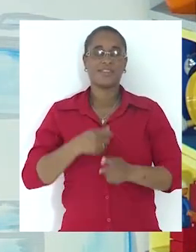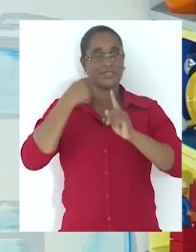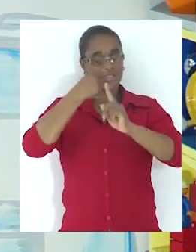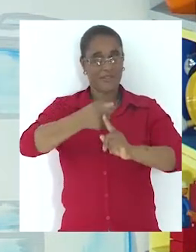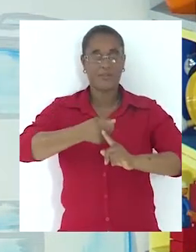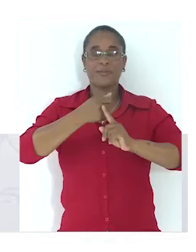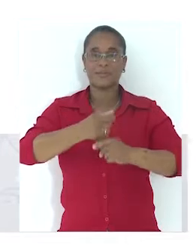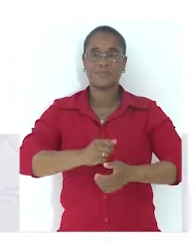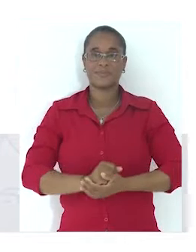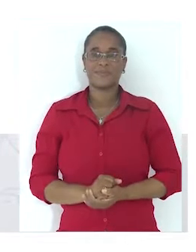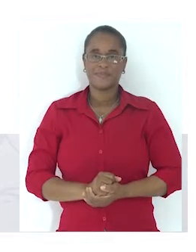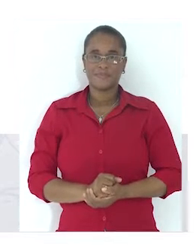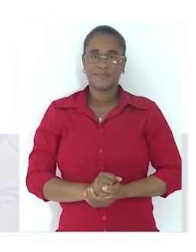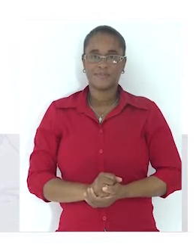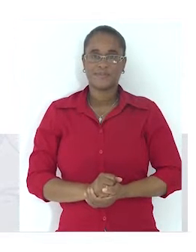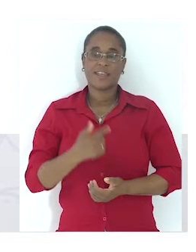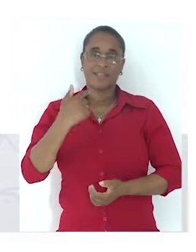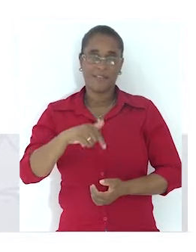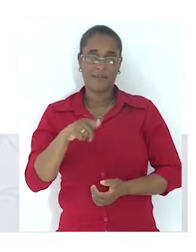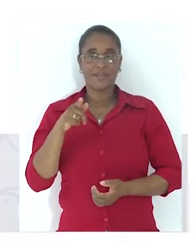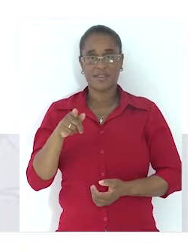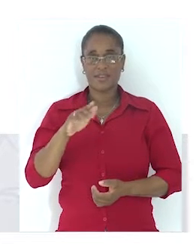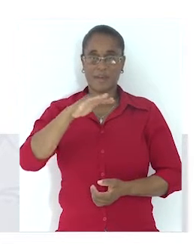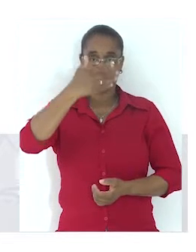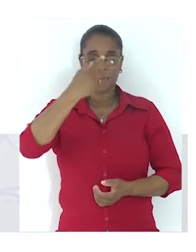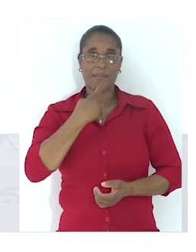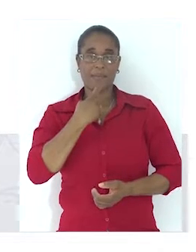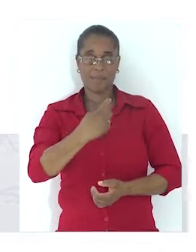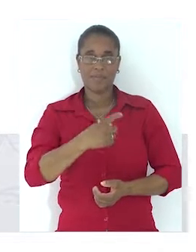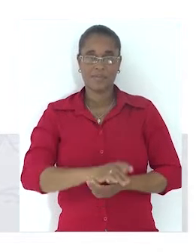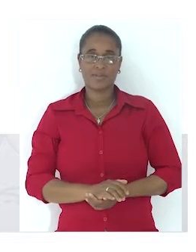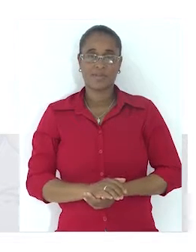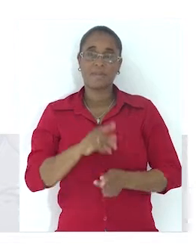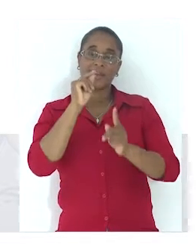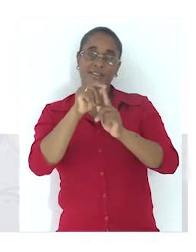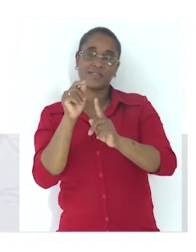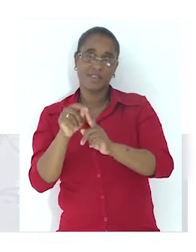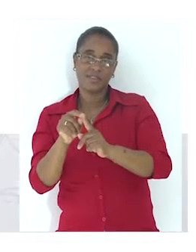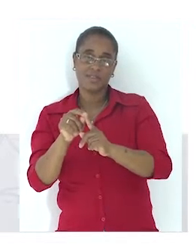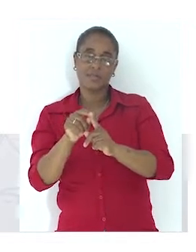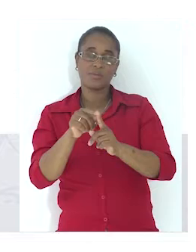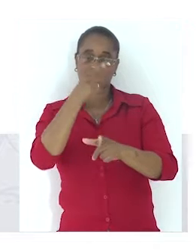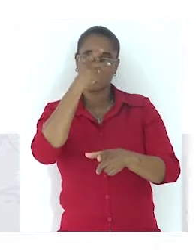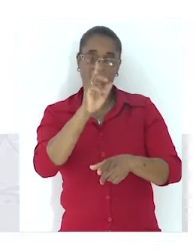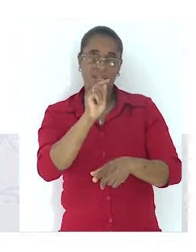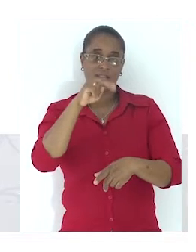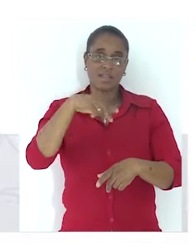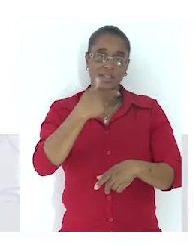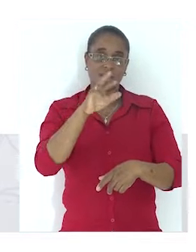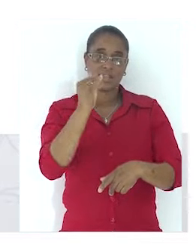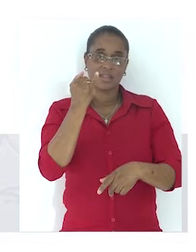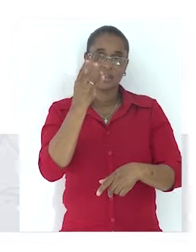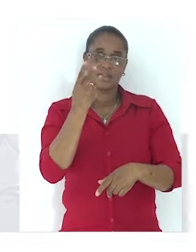desafio. Temos aqui, na primeira questão, para a identificação do entrevistador ou